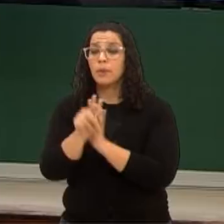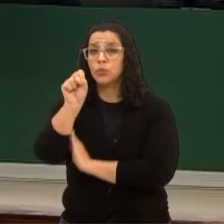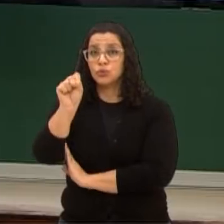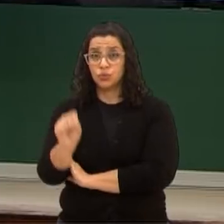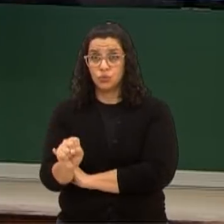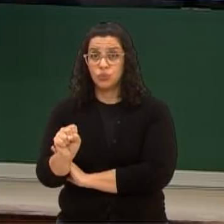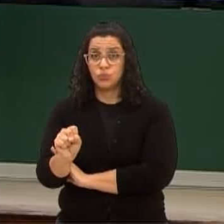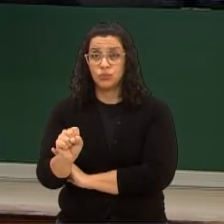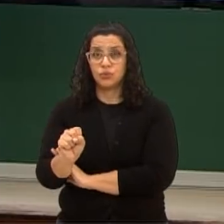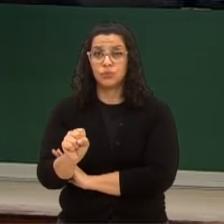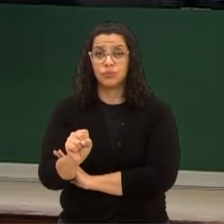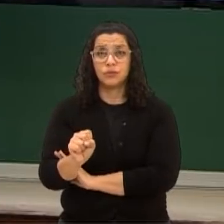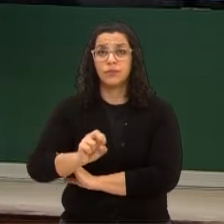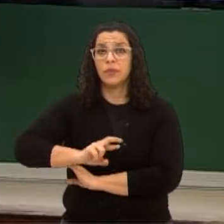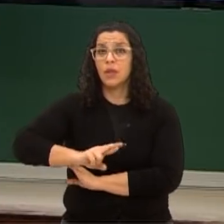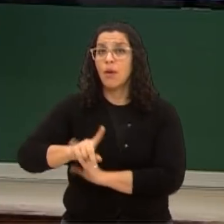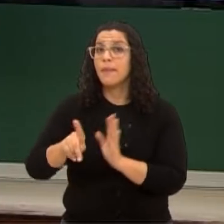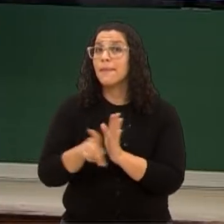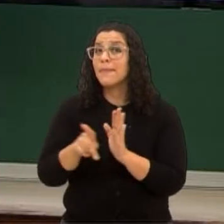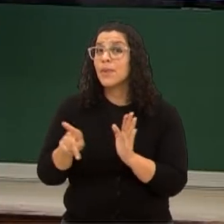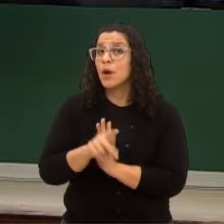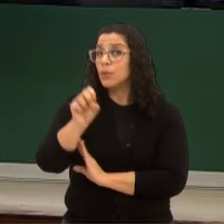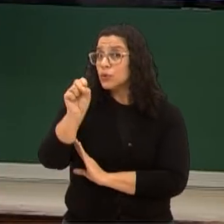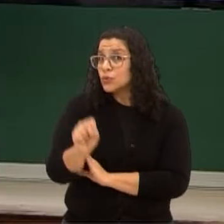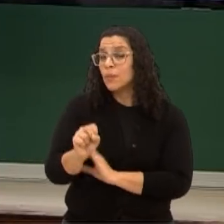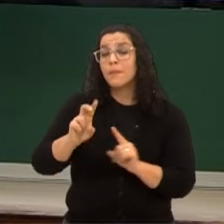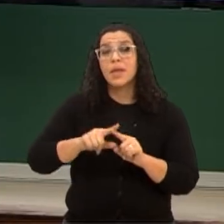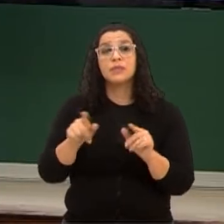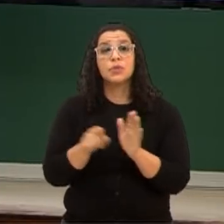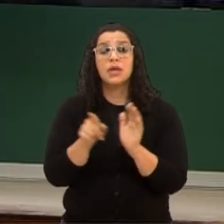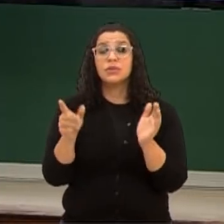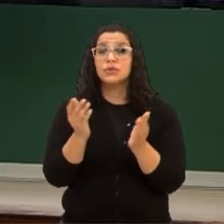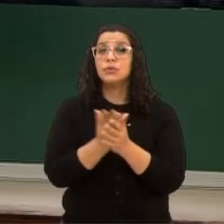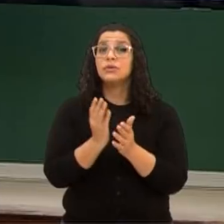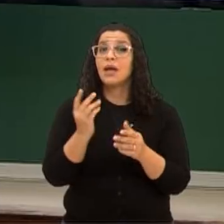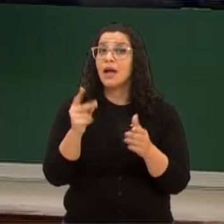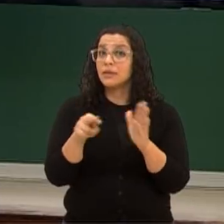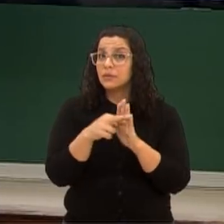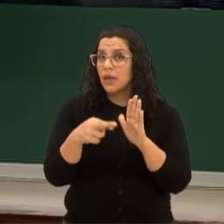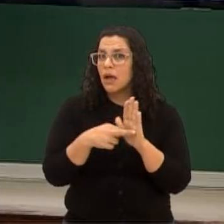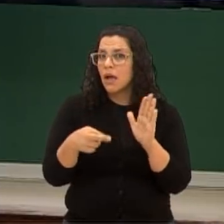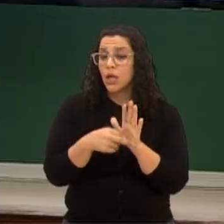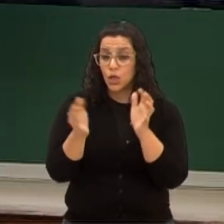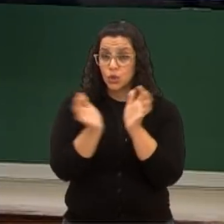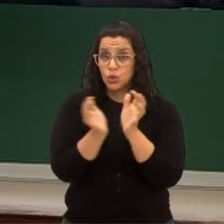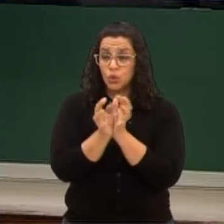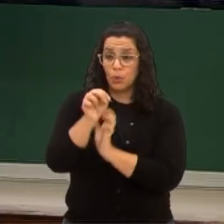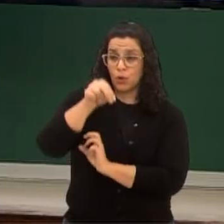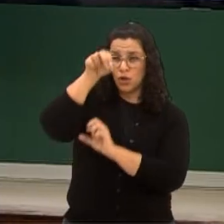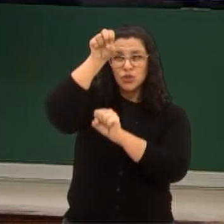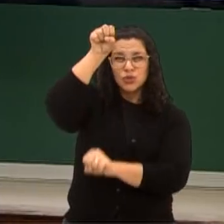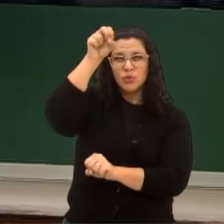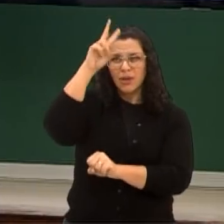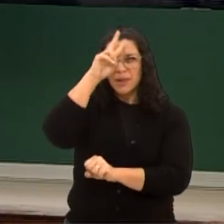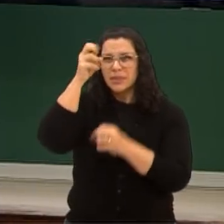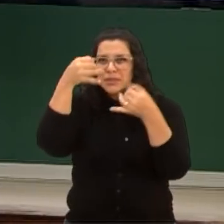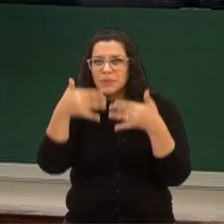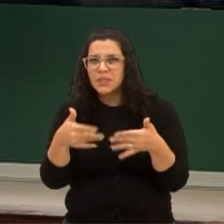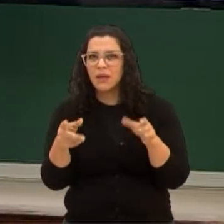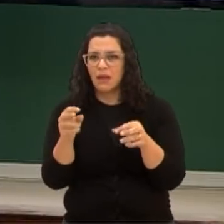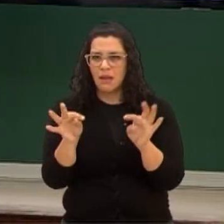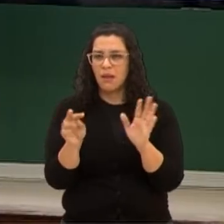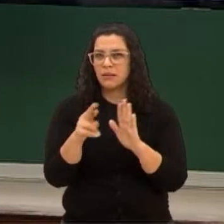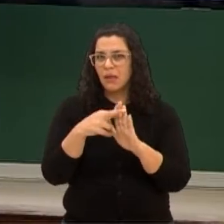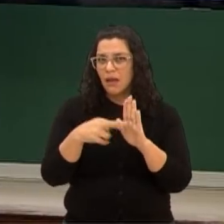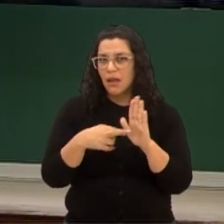sul. Não necessariamente por estar no hemisfério sul, mas por ser aqueles que estão no sul, segundo essa